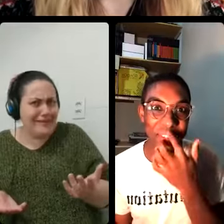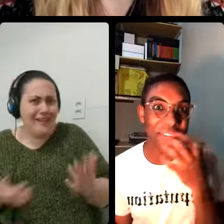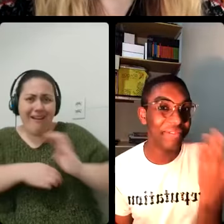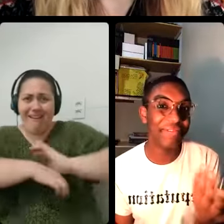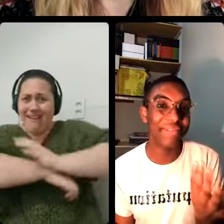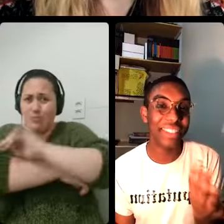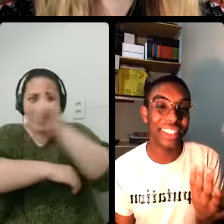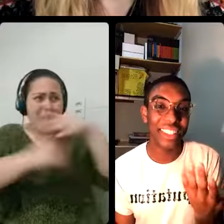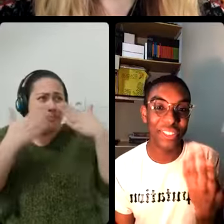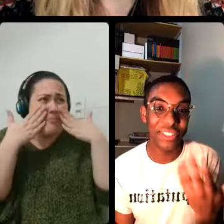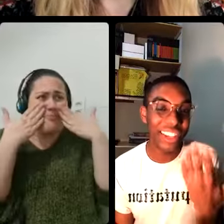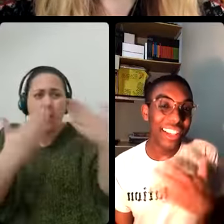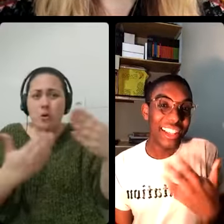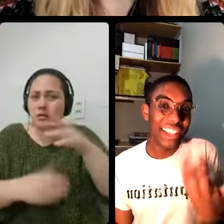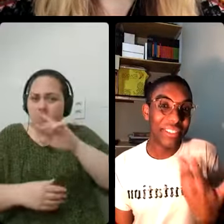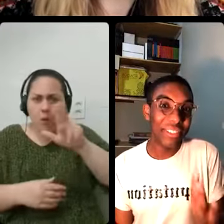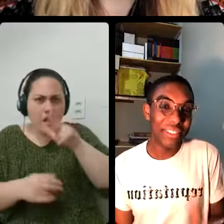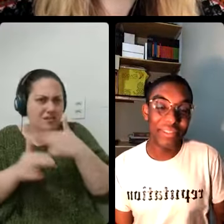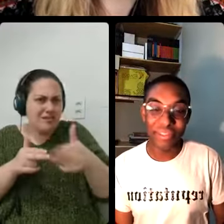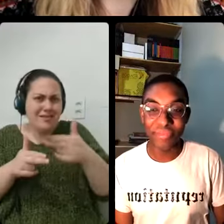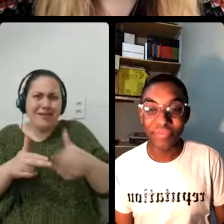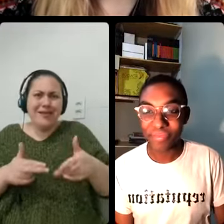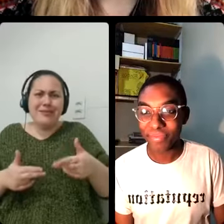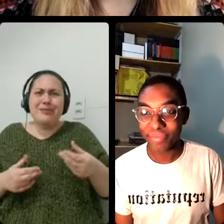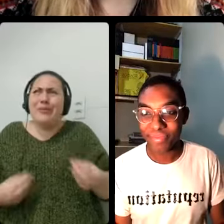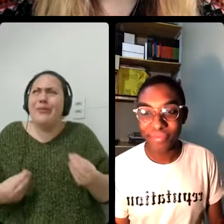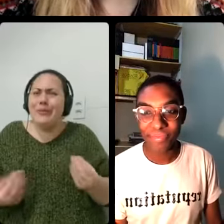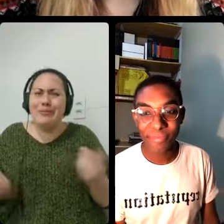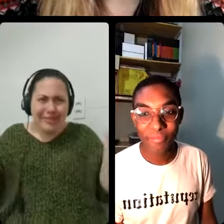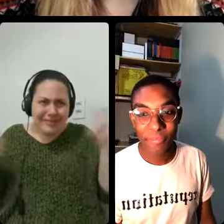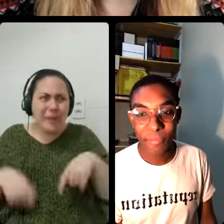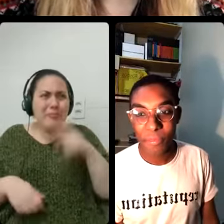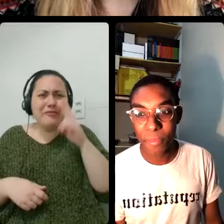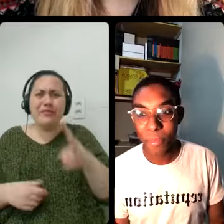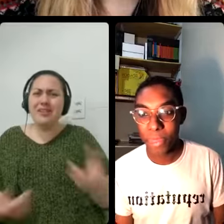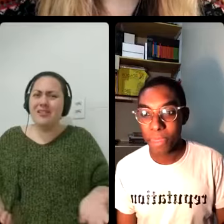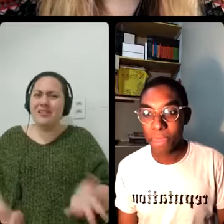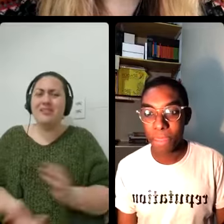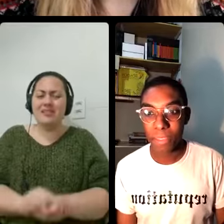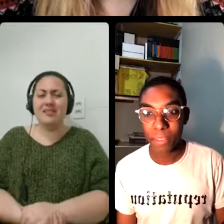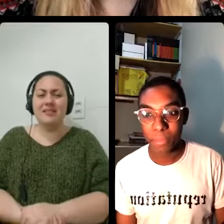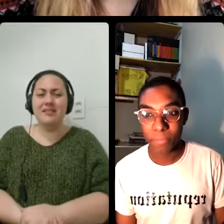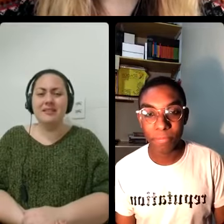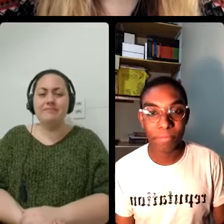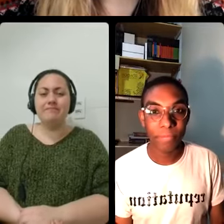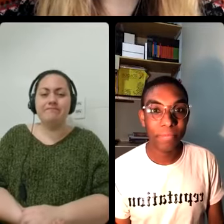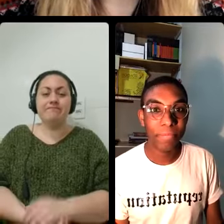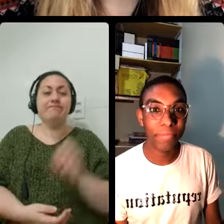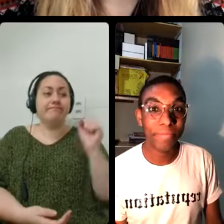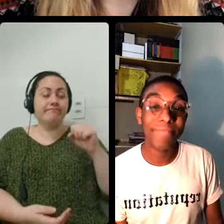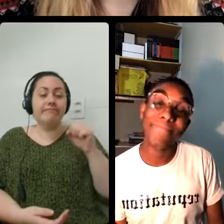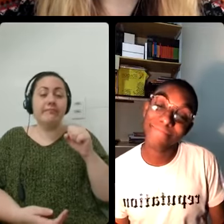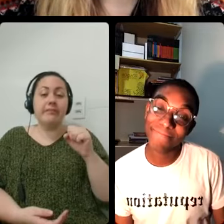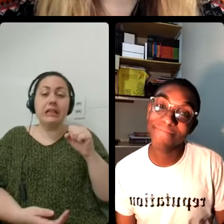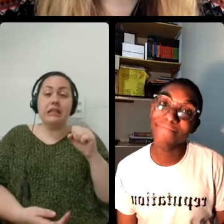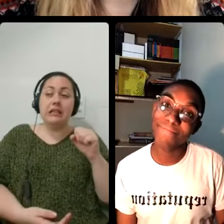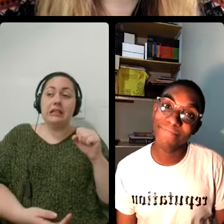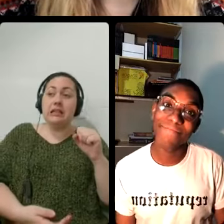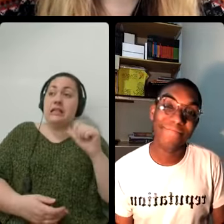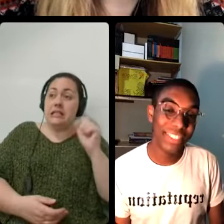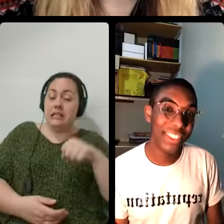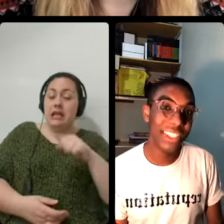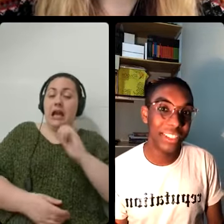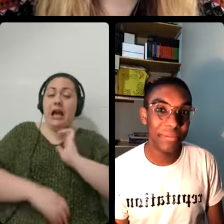sabe? Não. Fico pensando o como o racismo ele tá na estrutura do país, né? Quando a gente fala